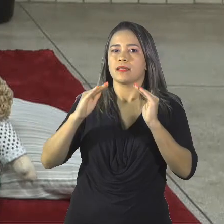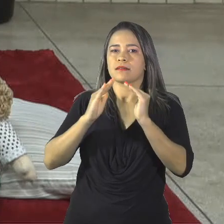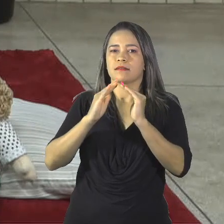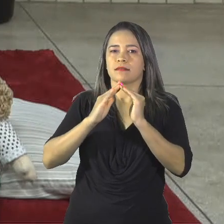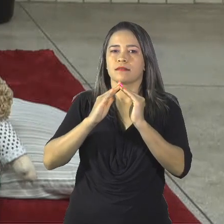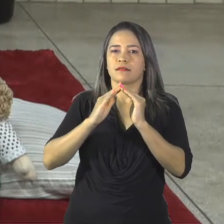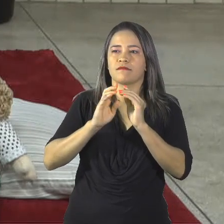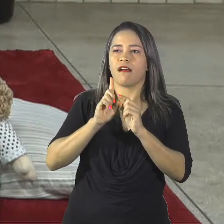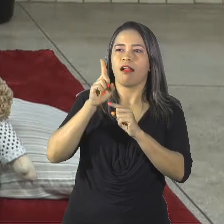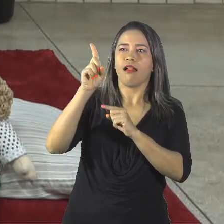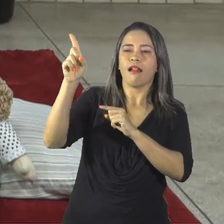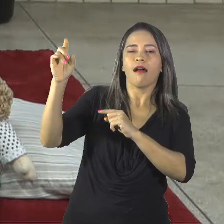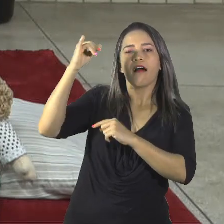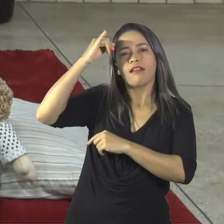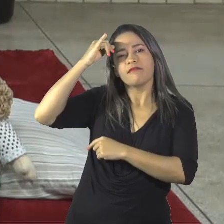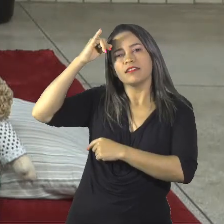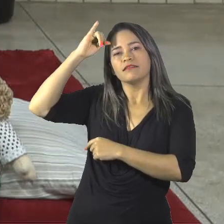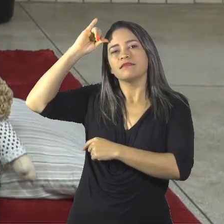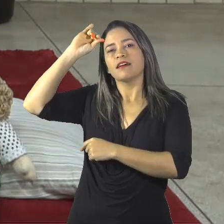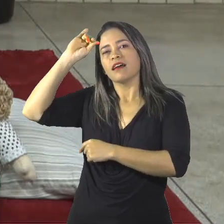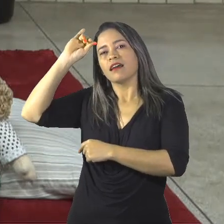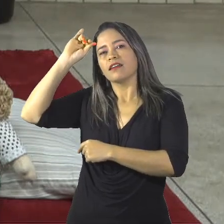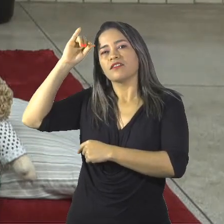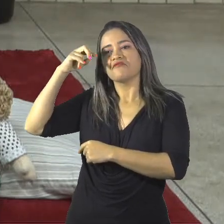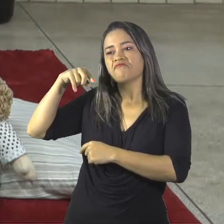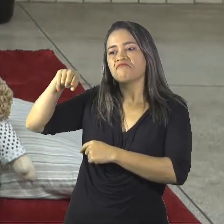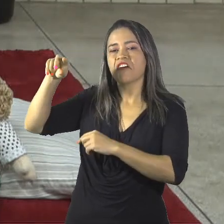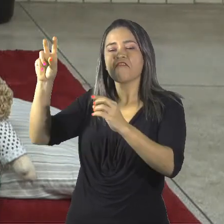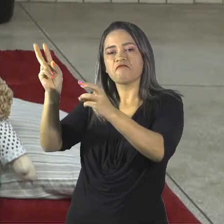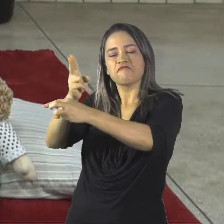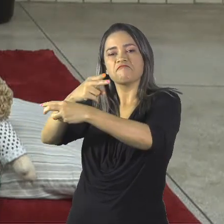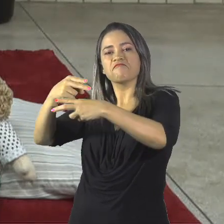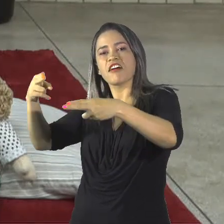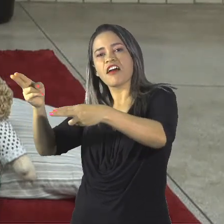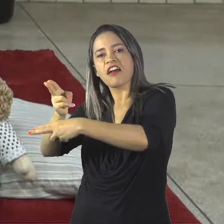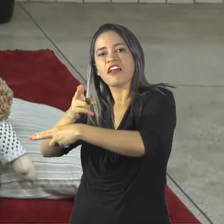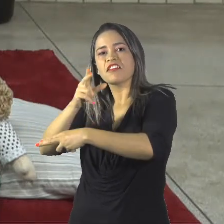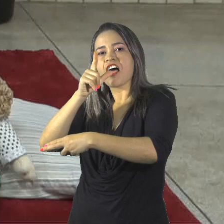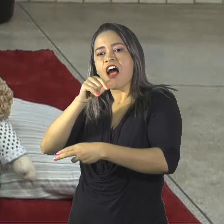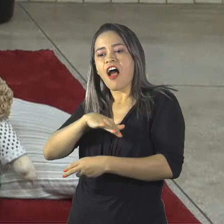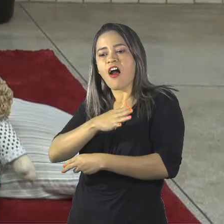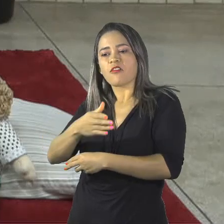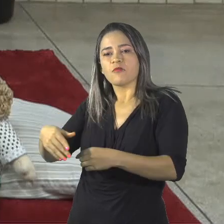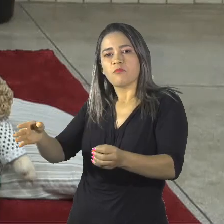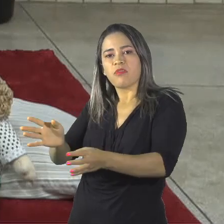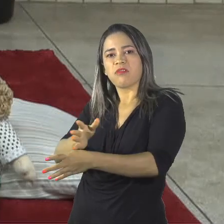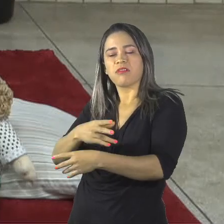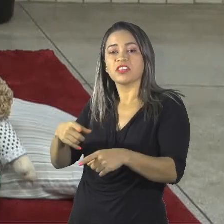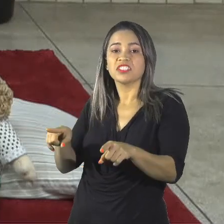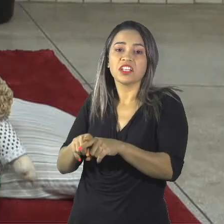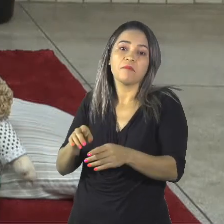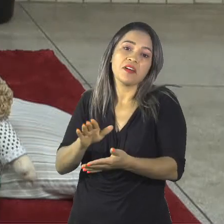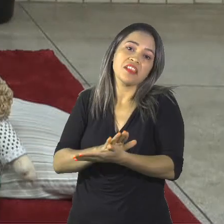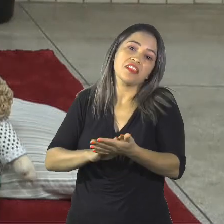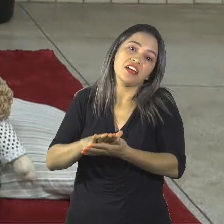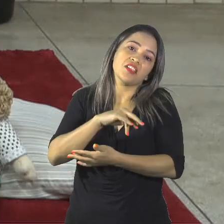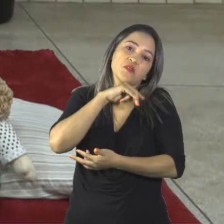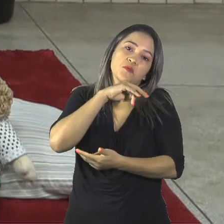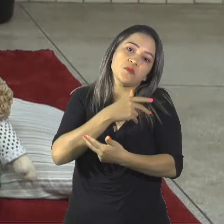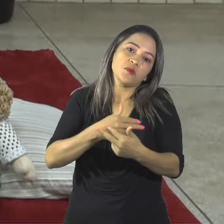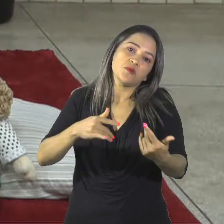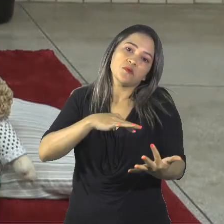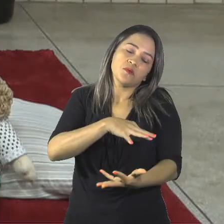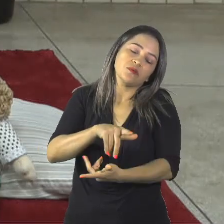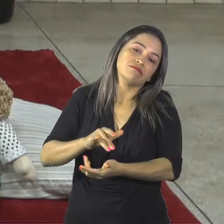no sítio, onde não vai o vento, não vai o mar e não vai nenhum bicho do mundo.